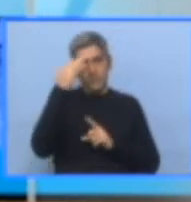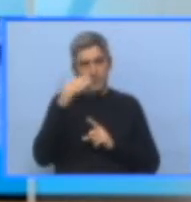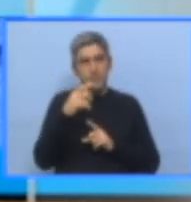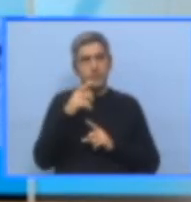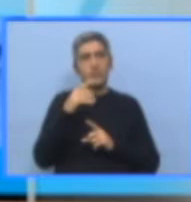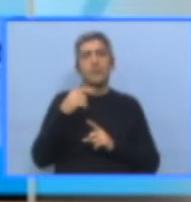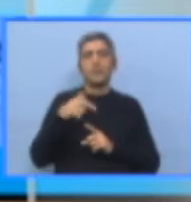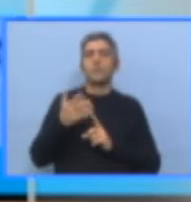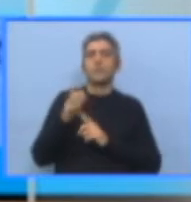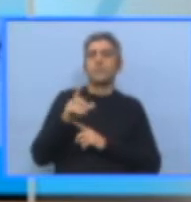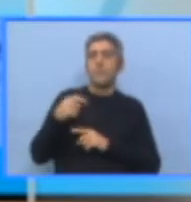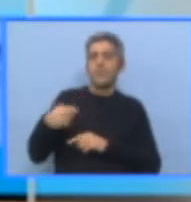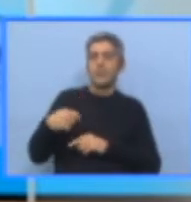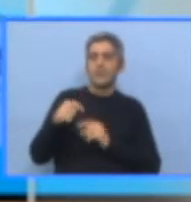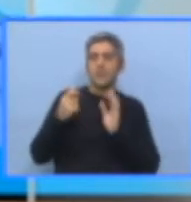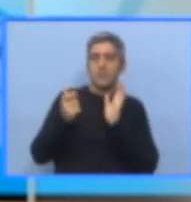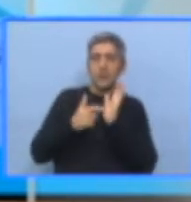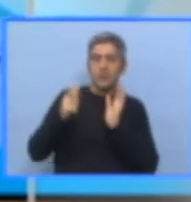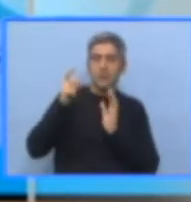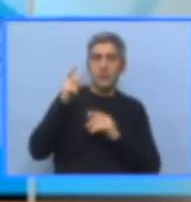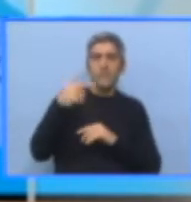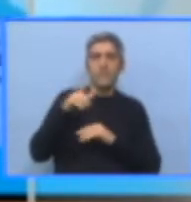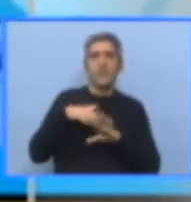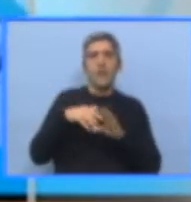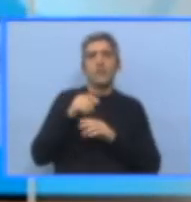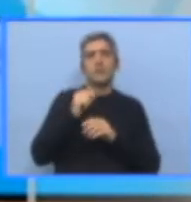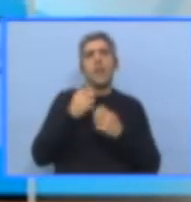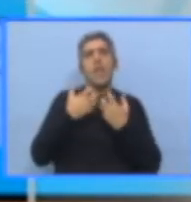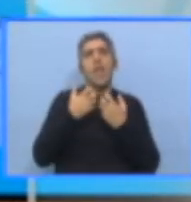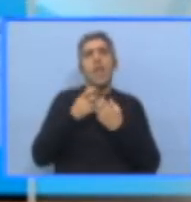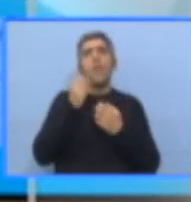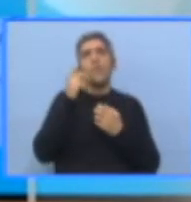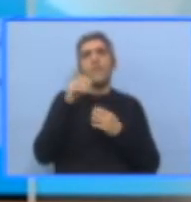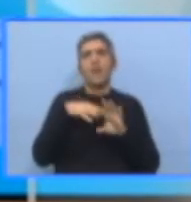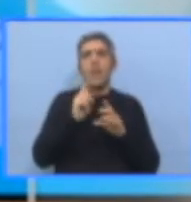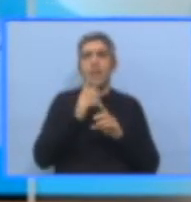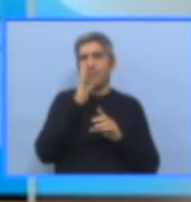um presidente dos Estados Unidos que vai fazendo a guerra nas redes sociais,